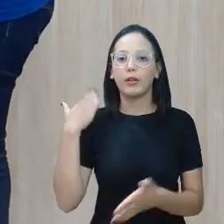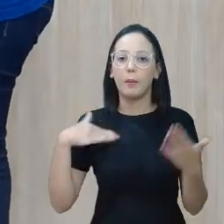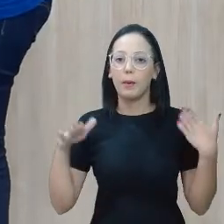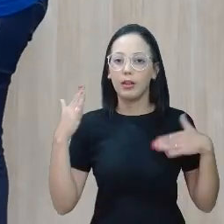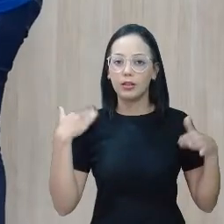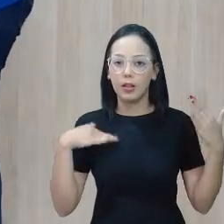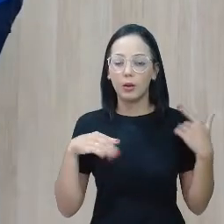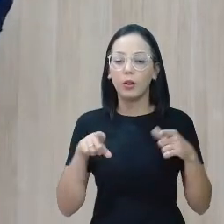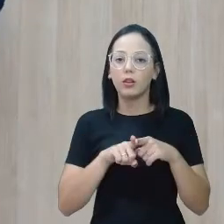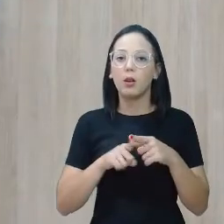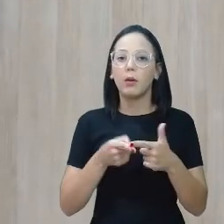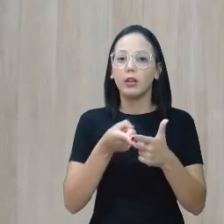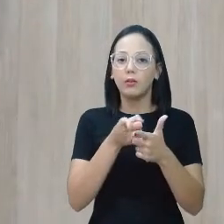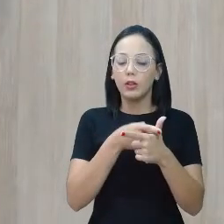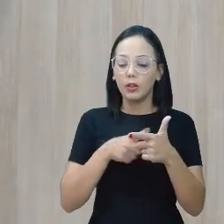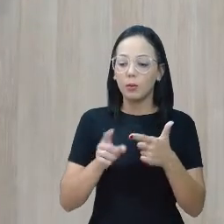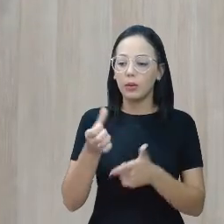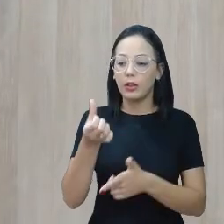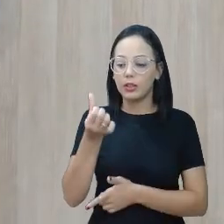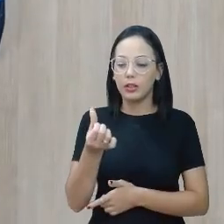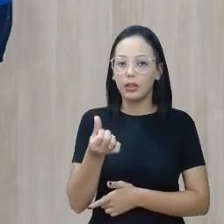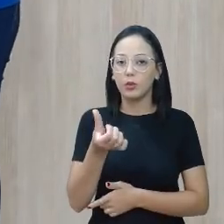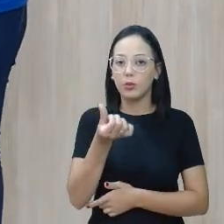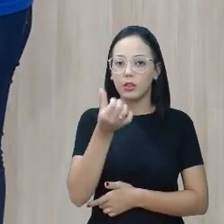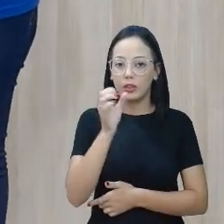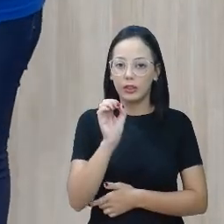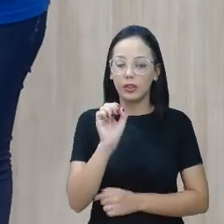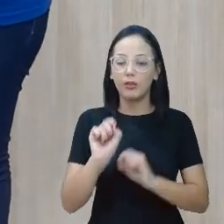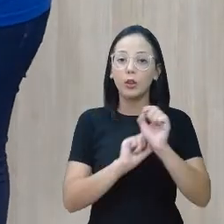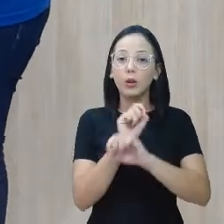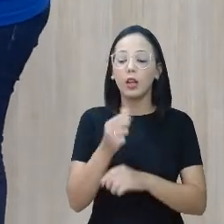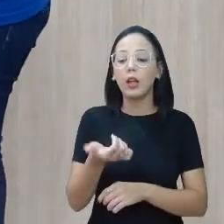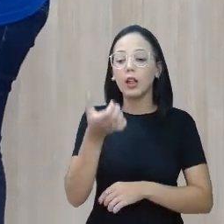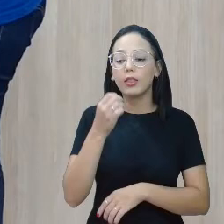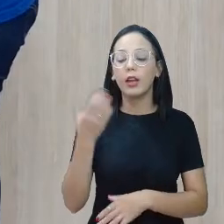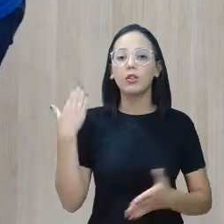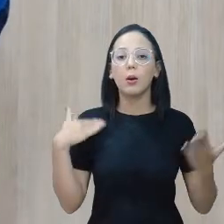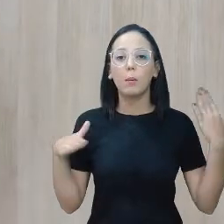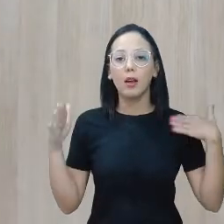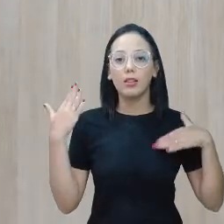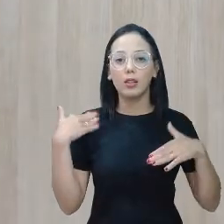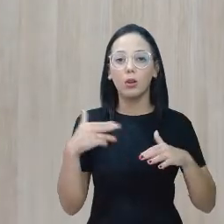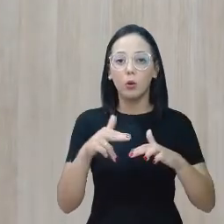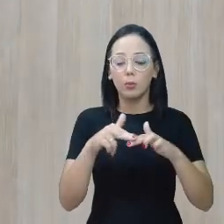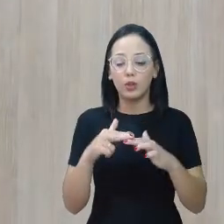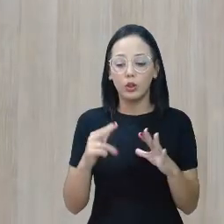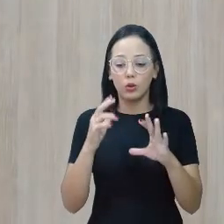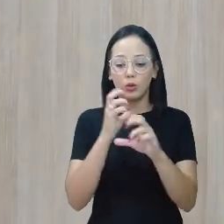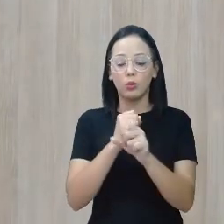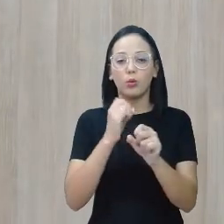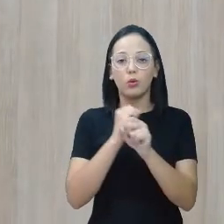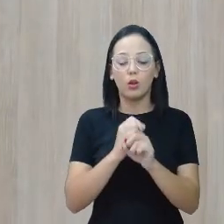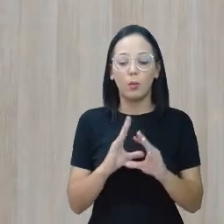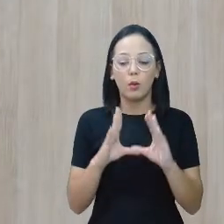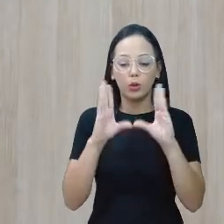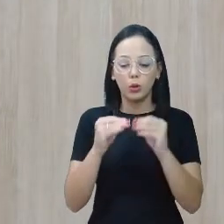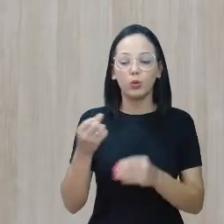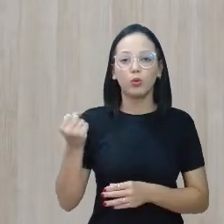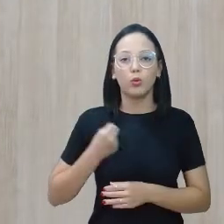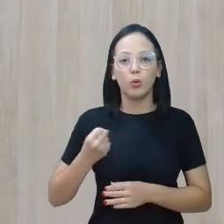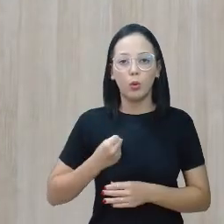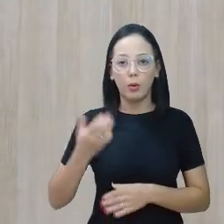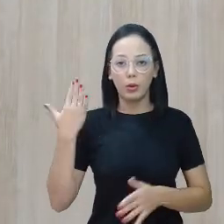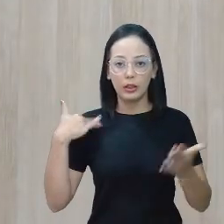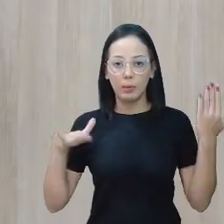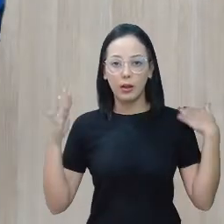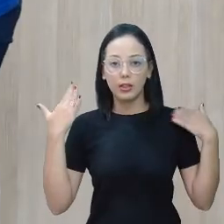E dividindo para 6 os 60, eu vou ter 10 passeios. Então, quando a gente soma todos os valores de passeios,